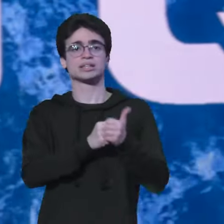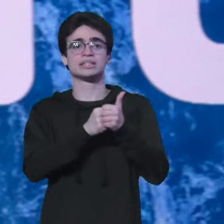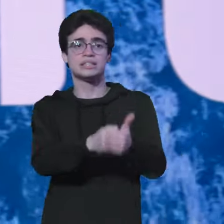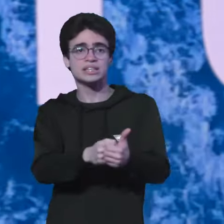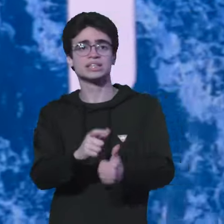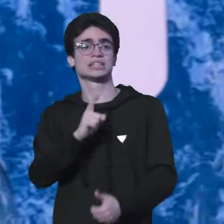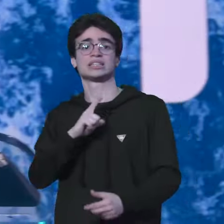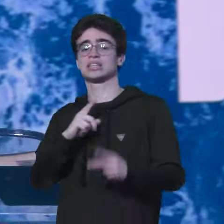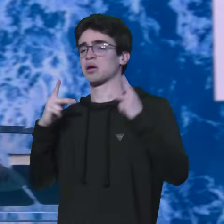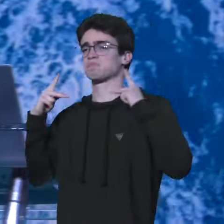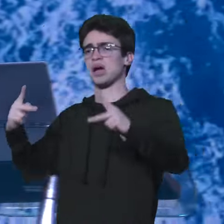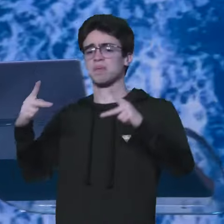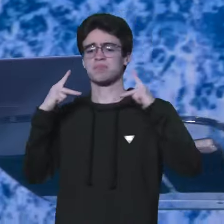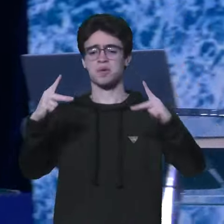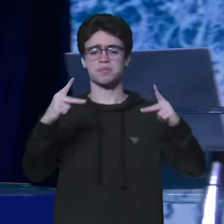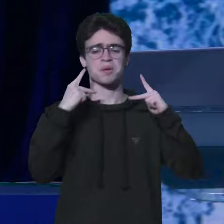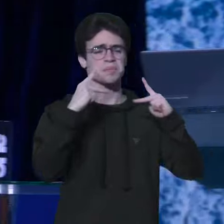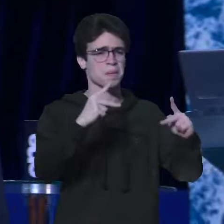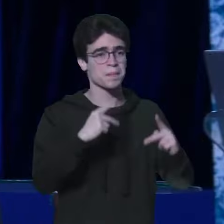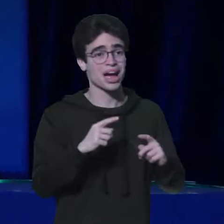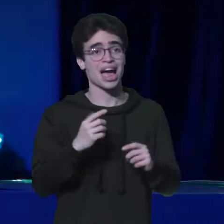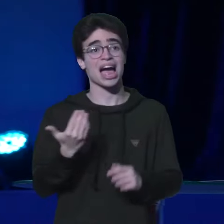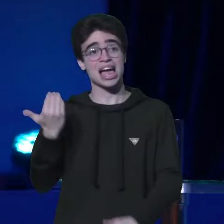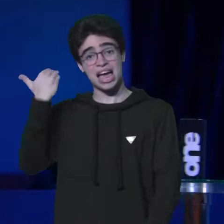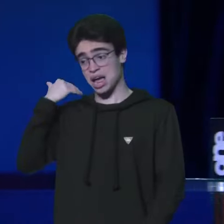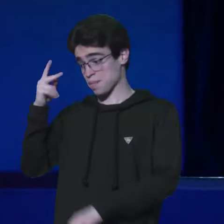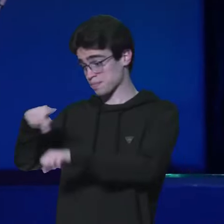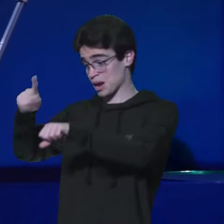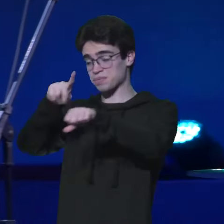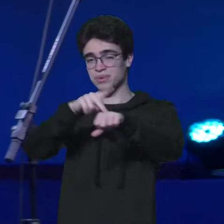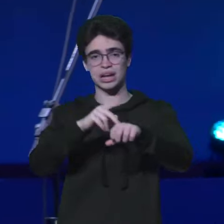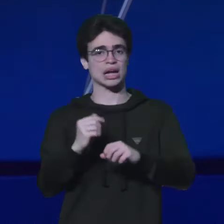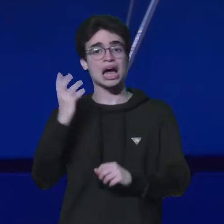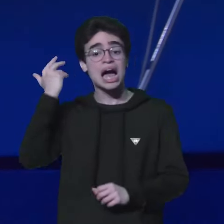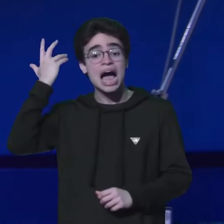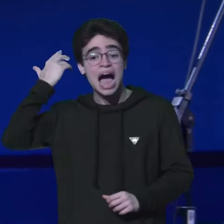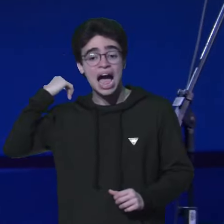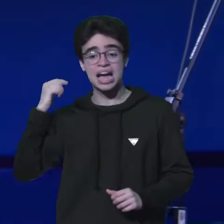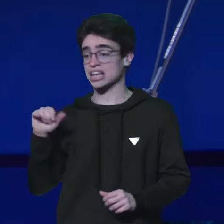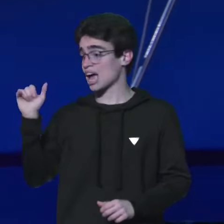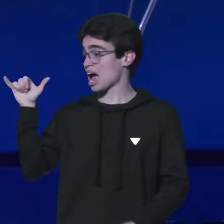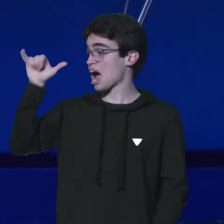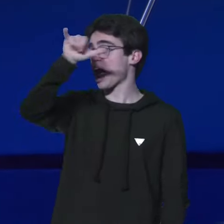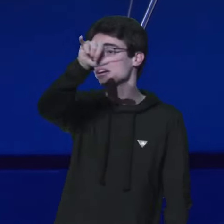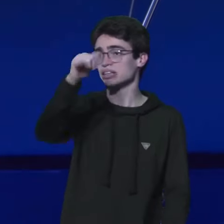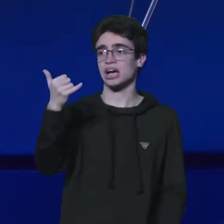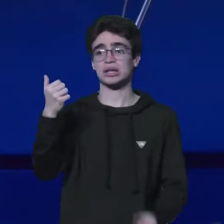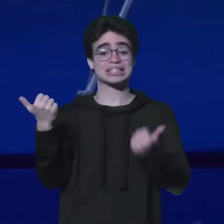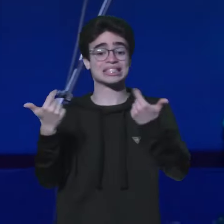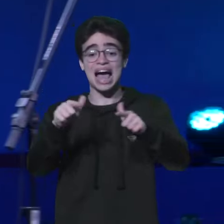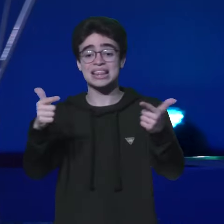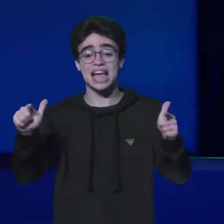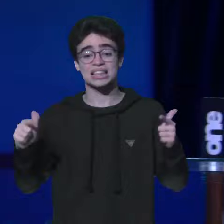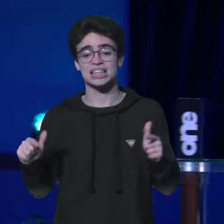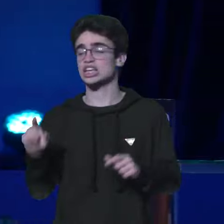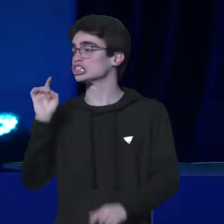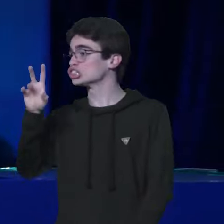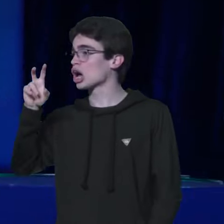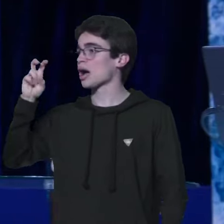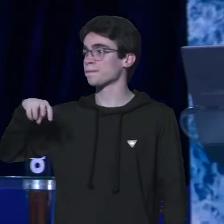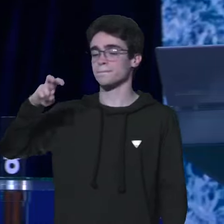nações naquela época, sem avião, sem carro, apenas com navio a pé, e eles estavam ali